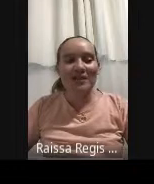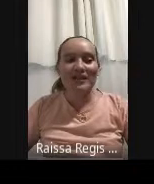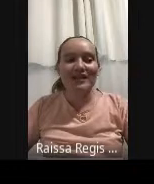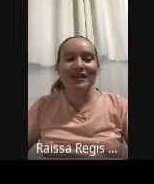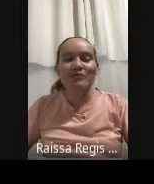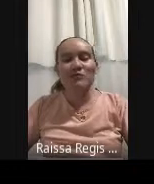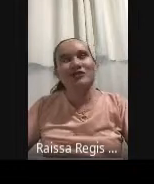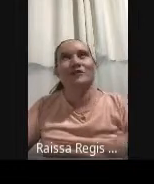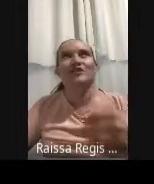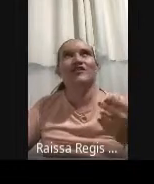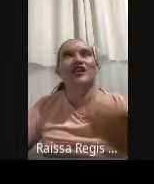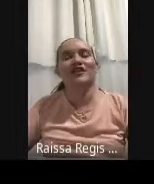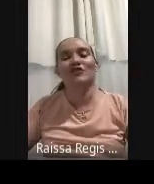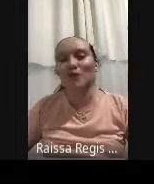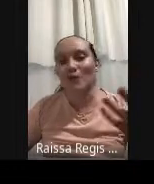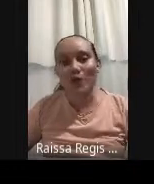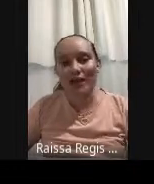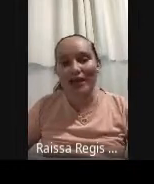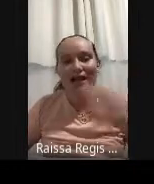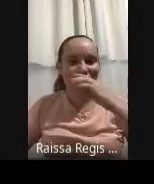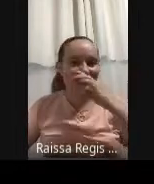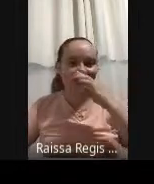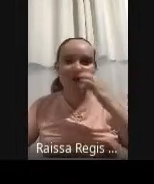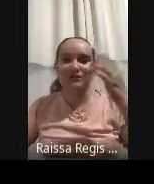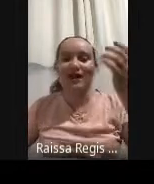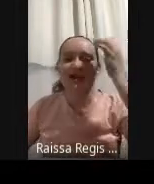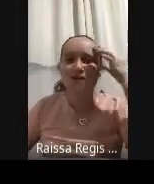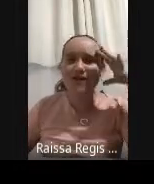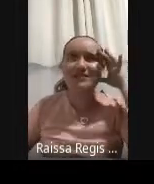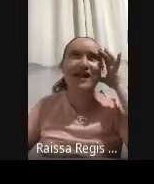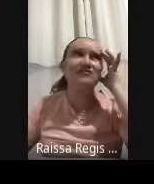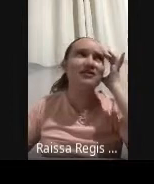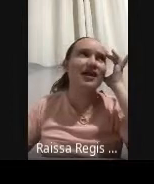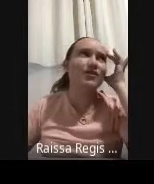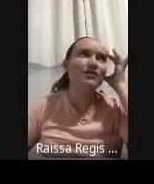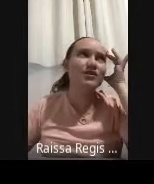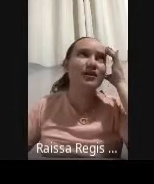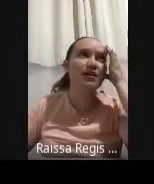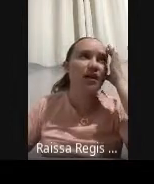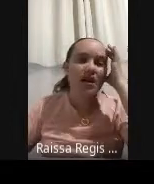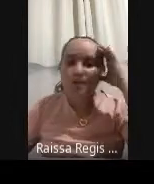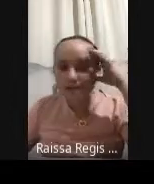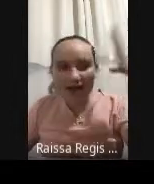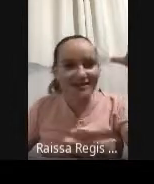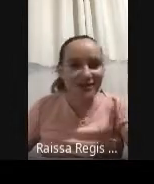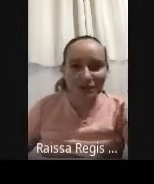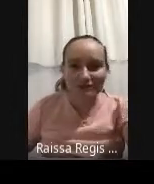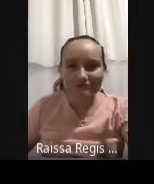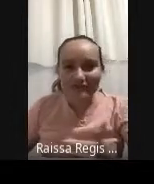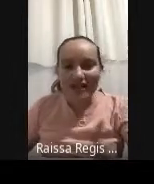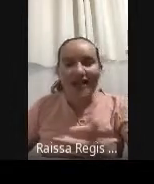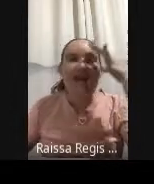a gente vai aprender Libras, por exemplo, a gente vai tirar a dúvida com algum colega. Aí você pergunta, ai, como é que escreve o sinal de